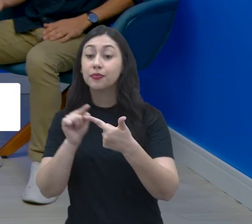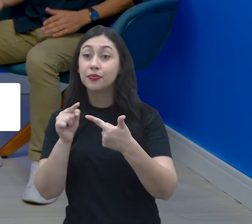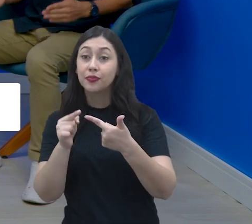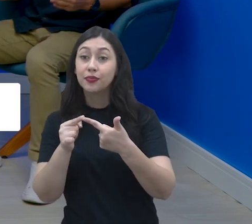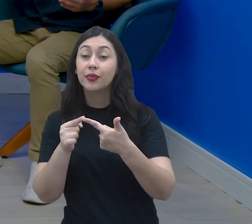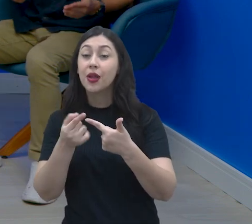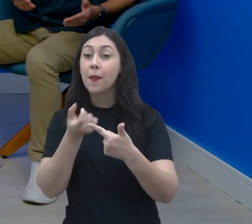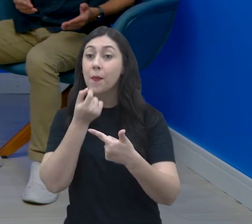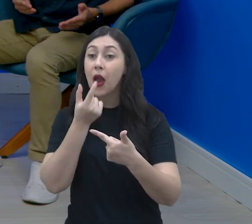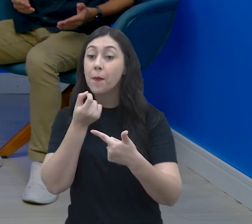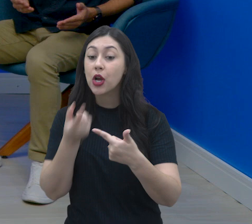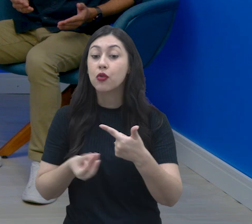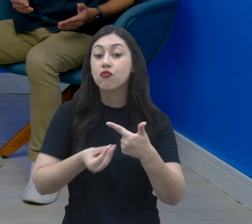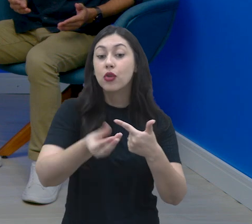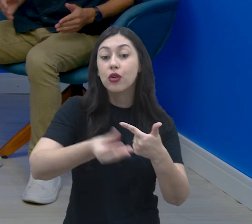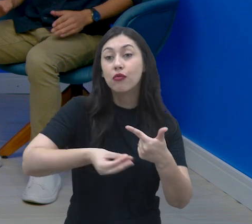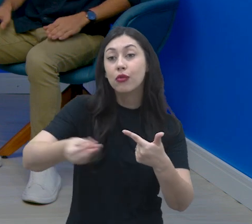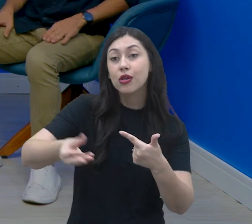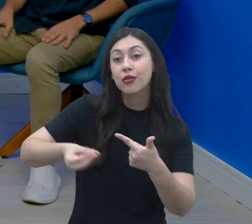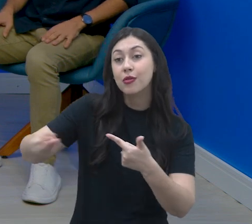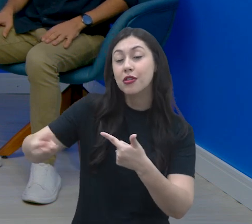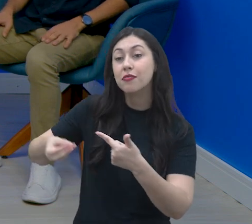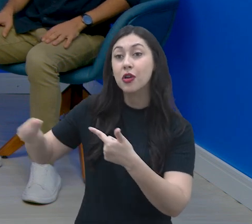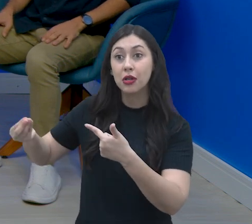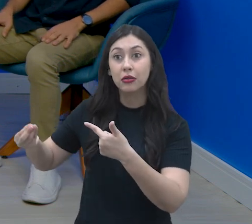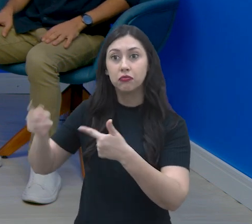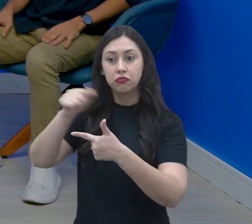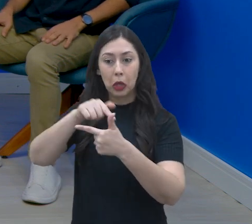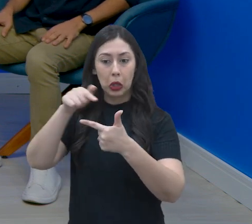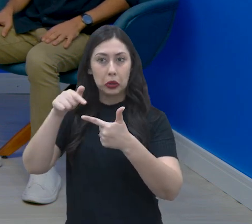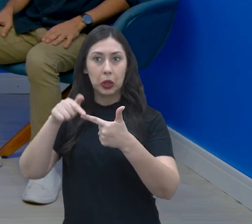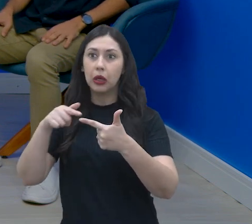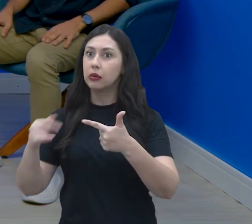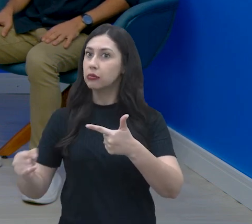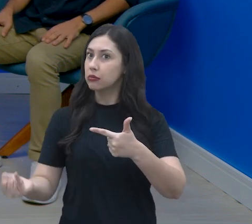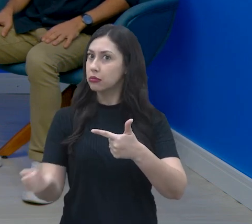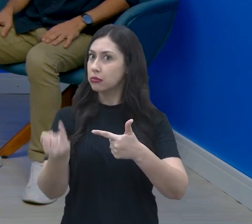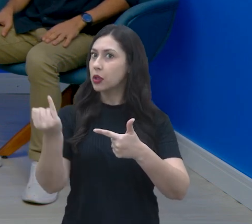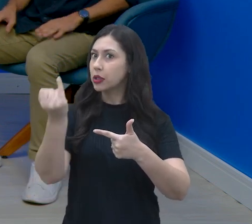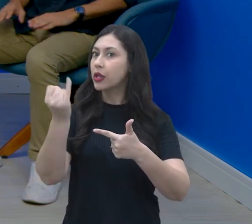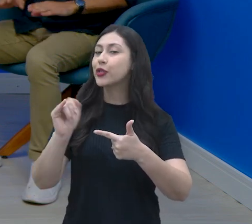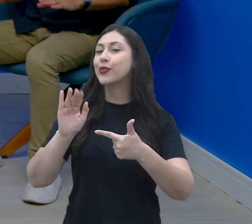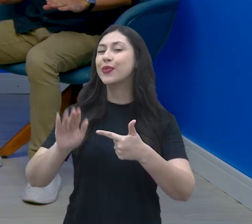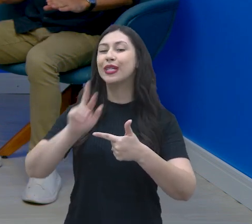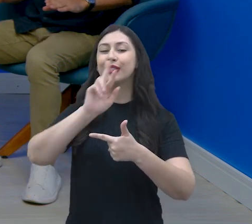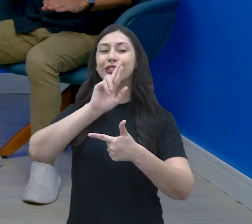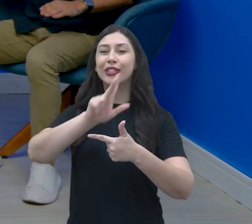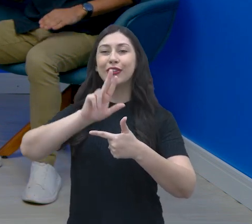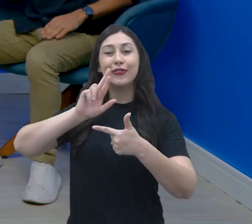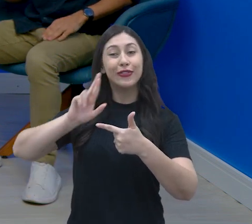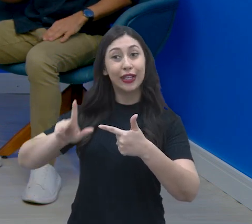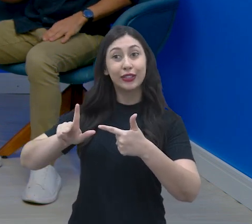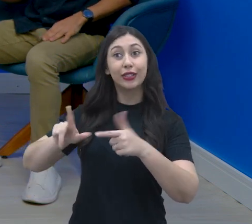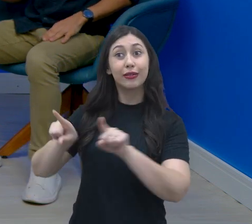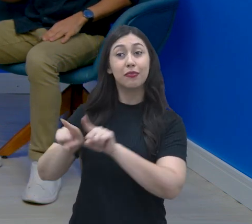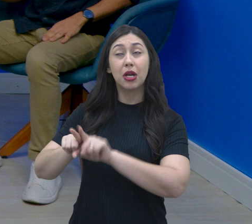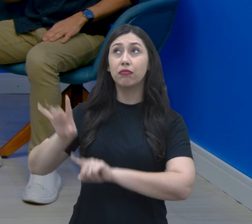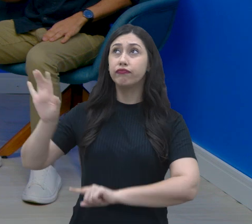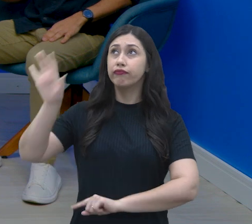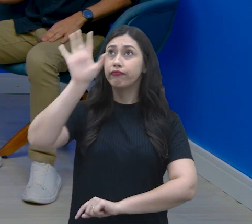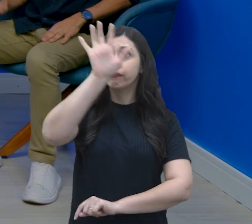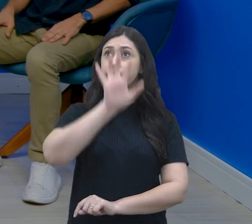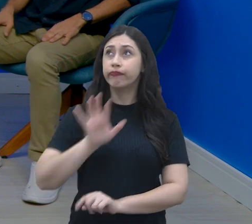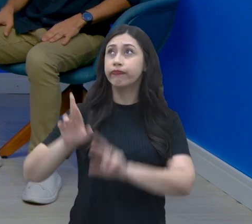e distribuição de medicamentos à população. Serviços que apresentam necessidades diferentes em cada região do